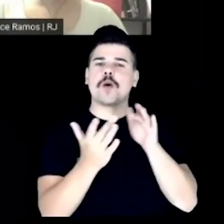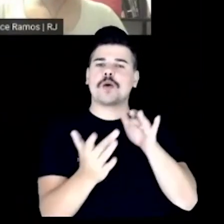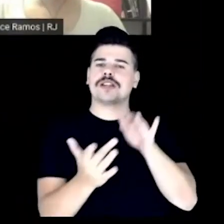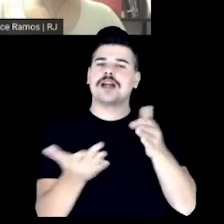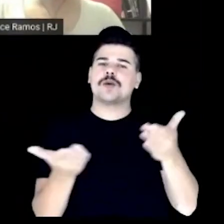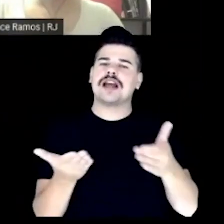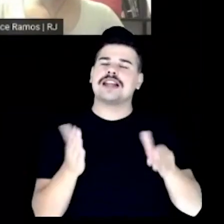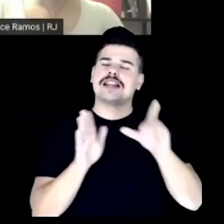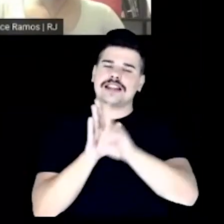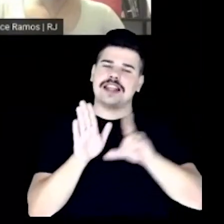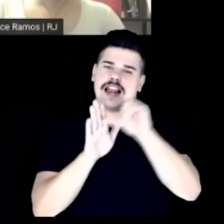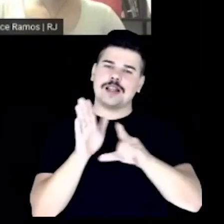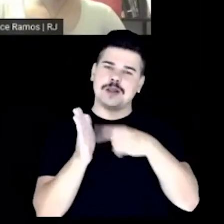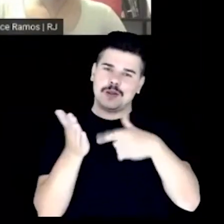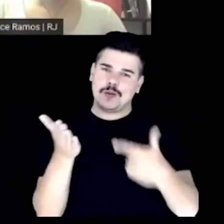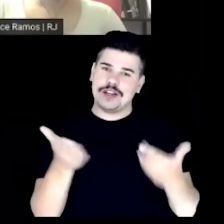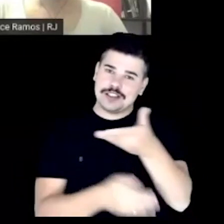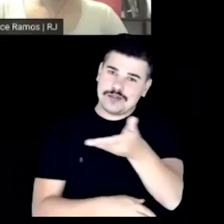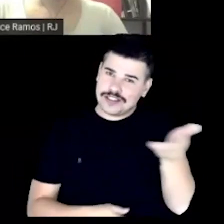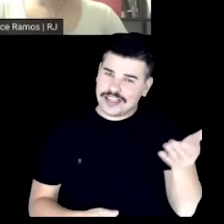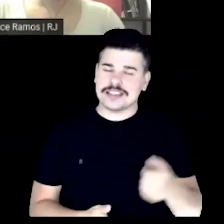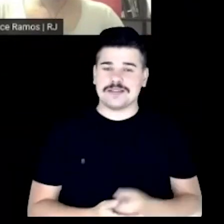tomado contato com a literatura de vocês,